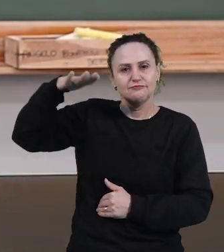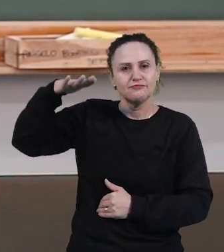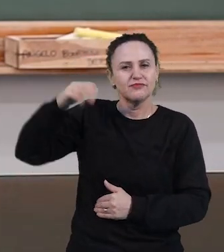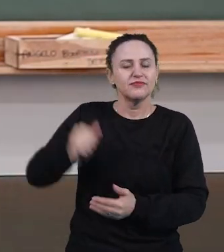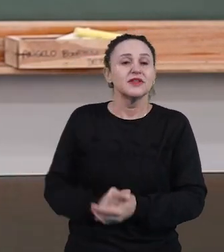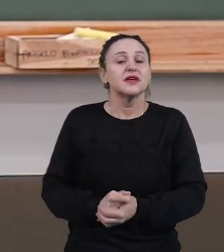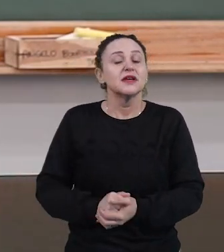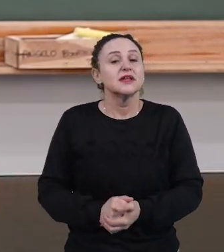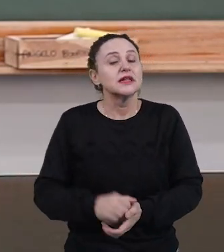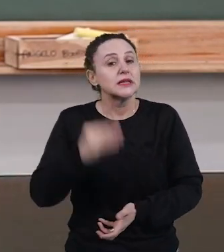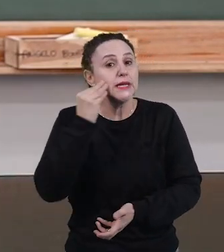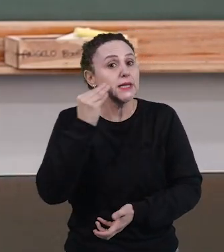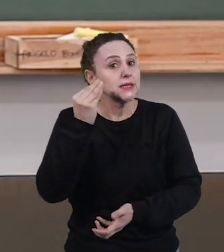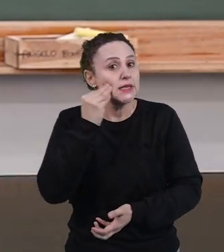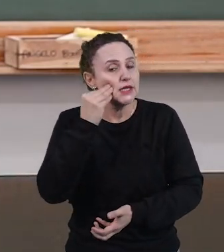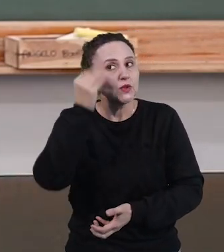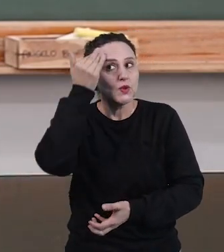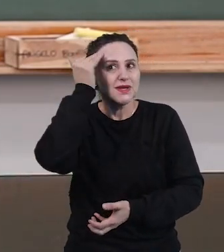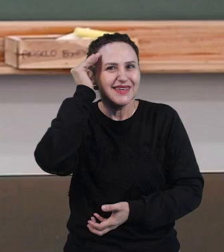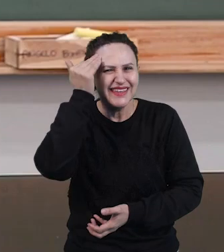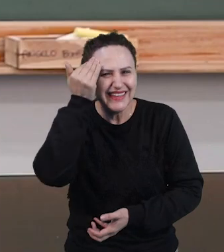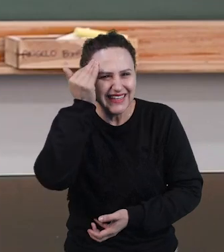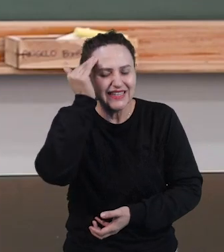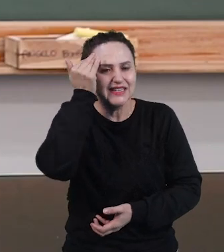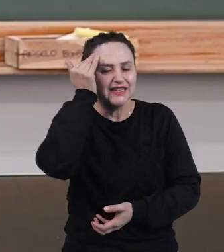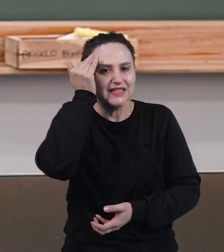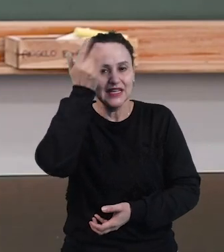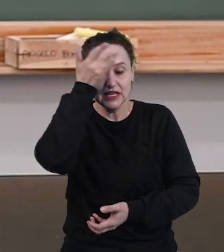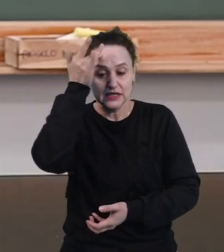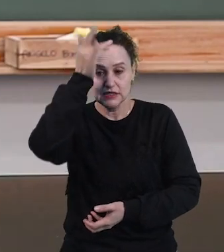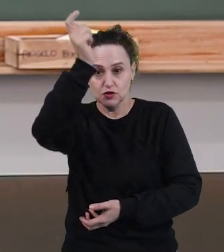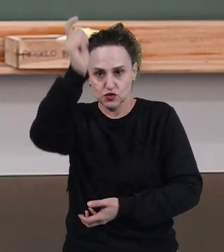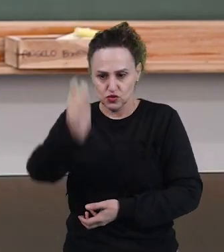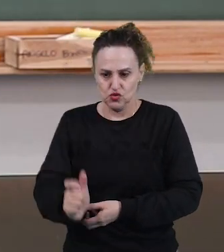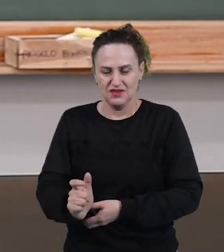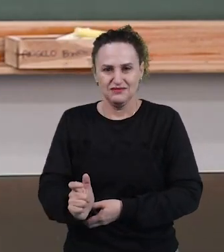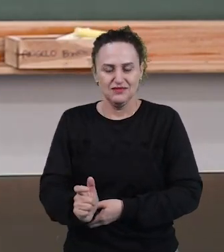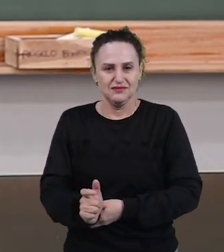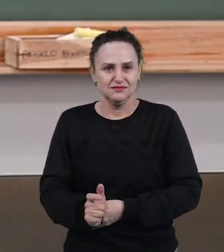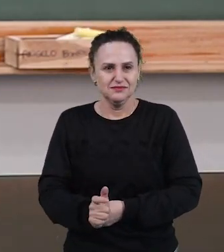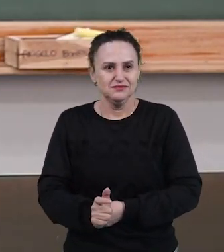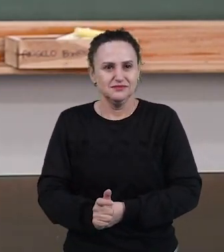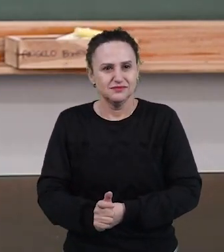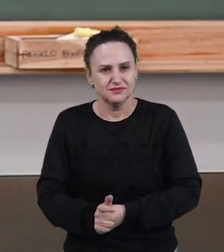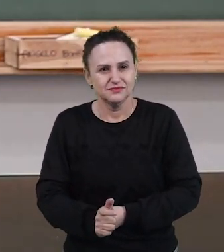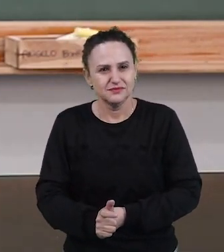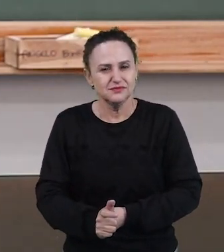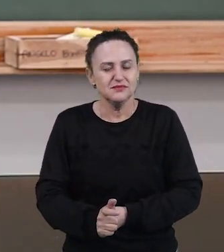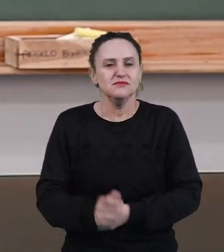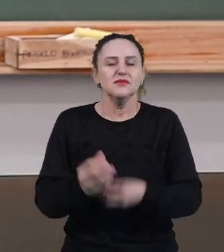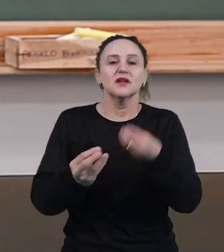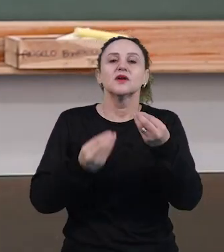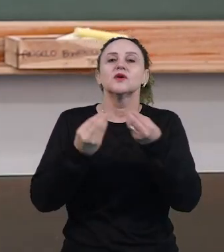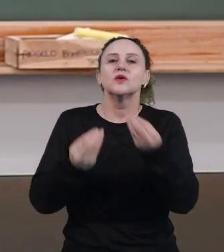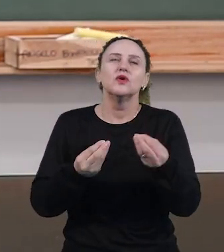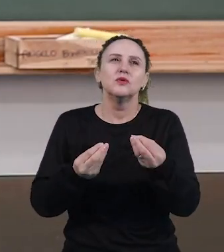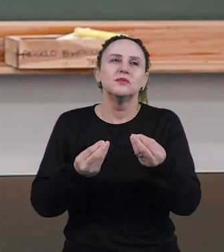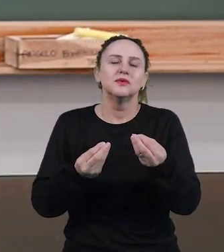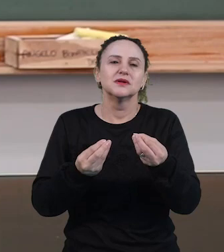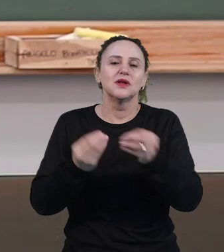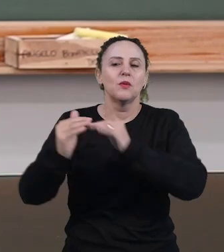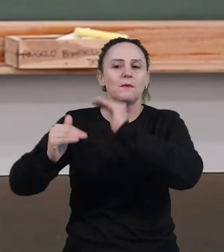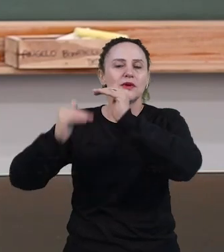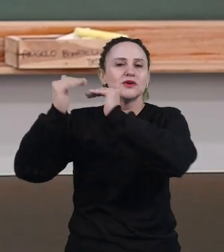Buscando compreender quem é esse sujeito epistêmico, ou seja, como que se dá o processo de construção